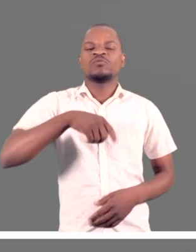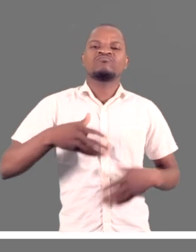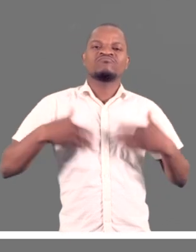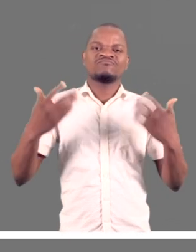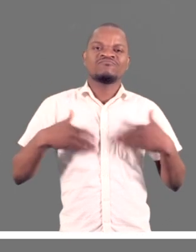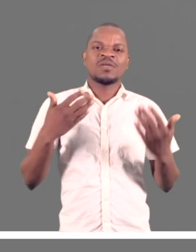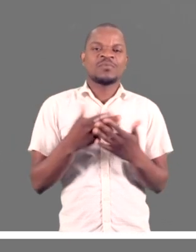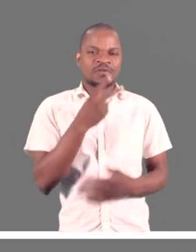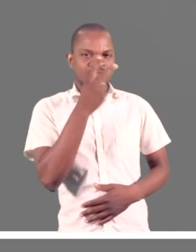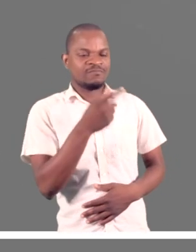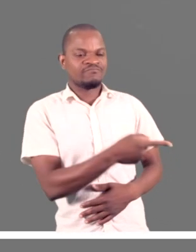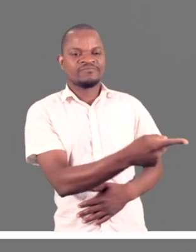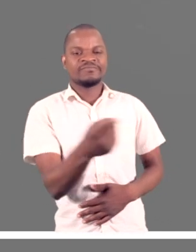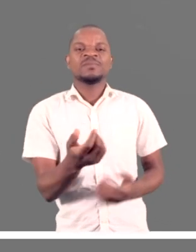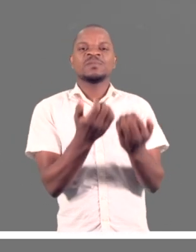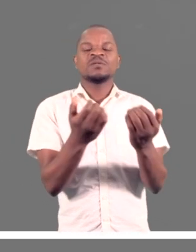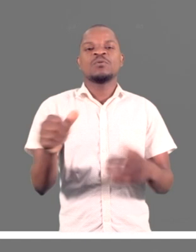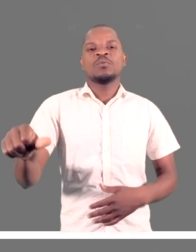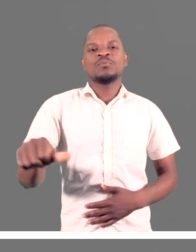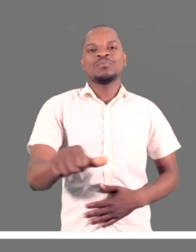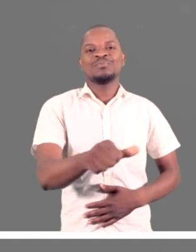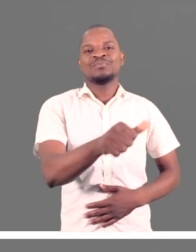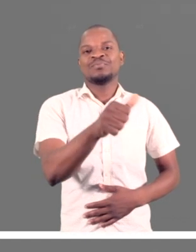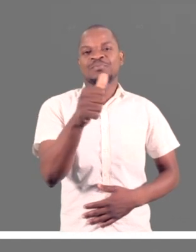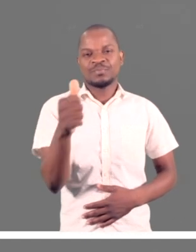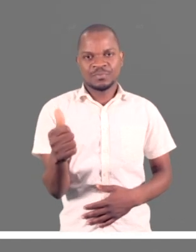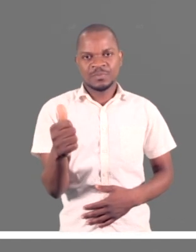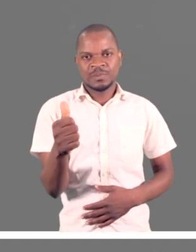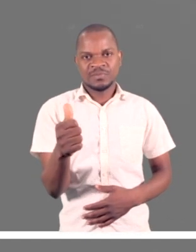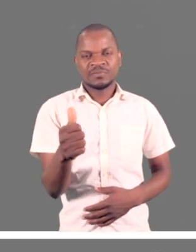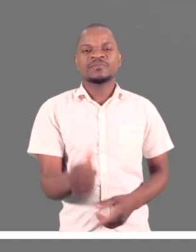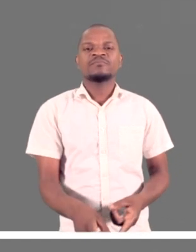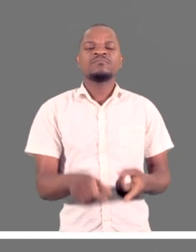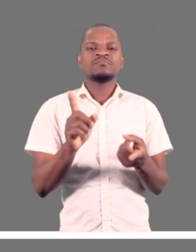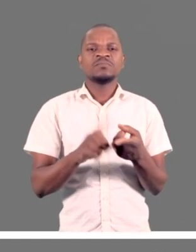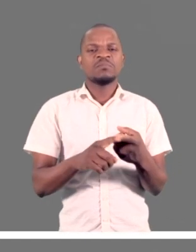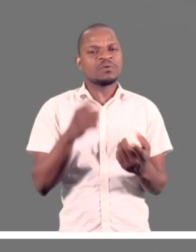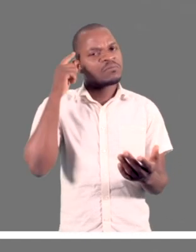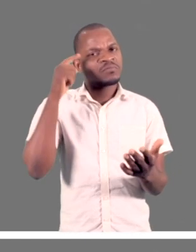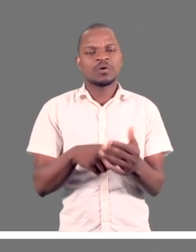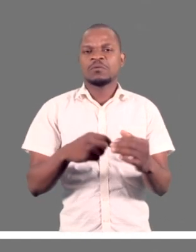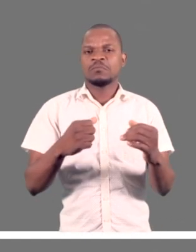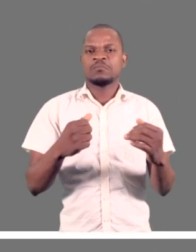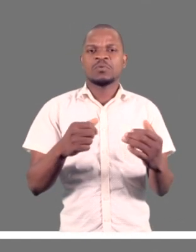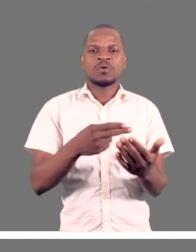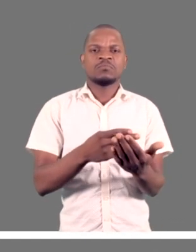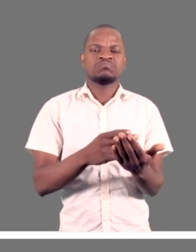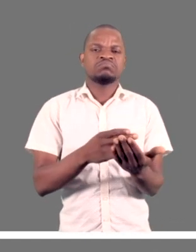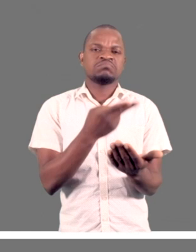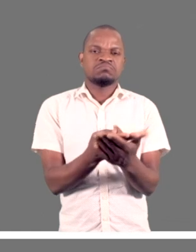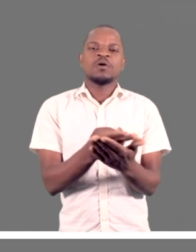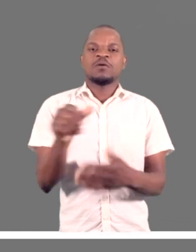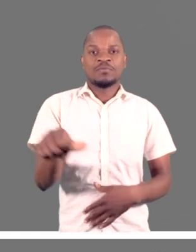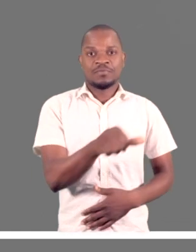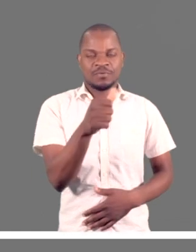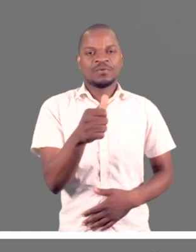poder as crianças se recuperar quando de ganham alta mas rápido